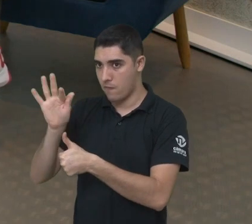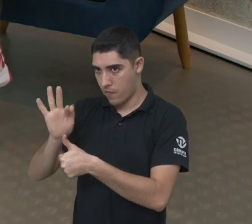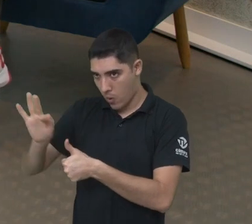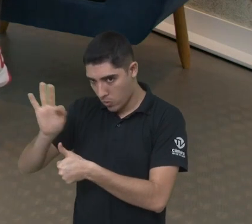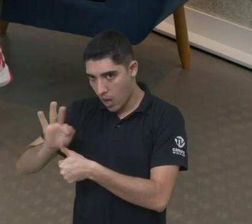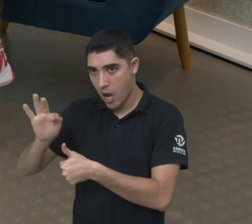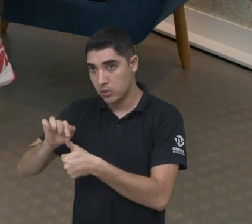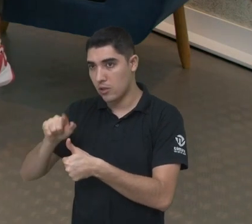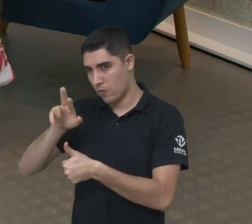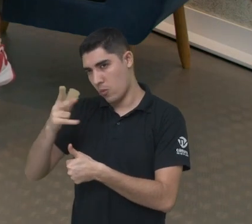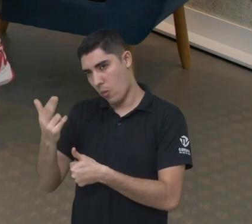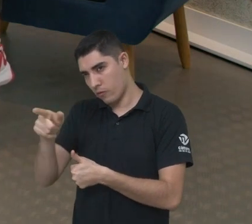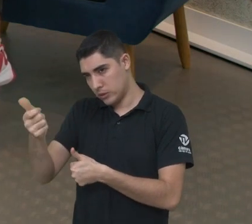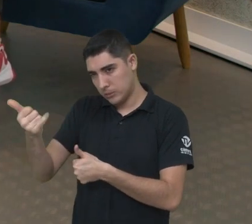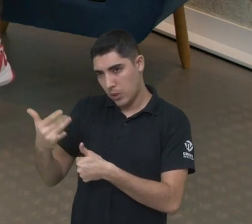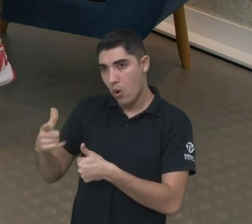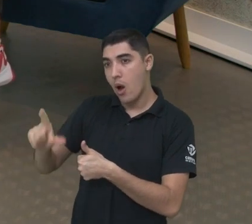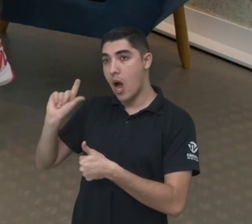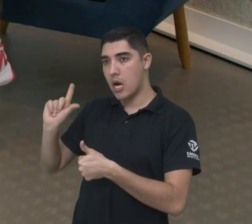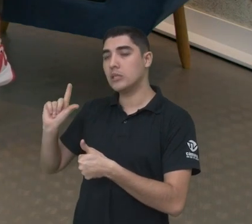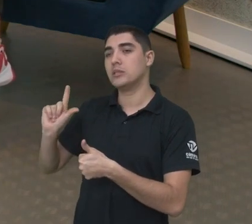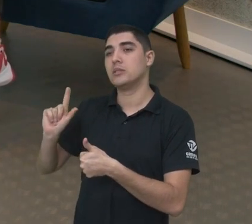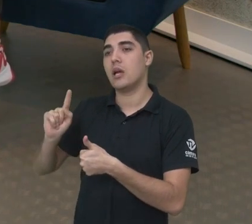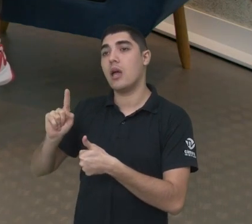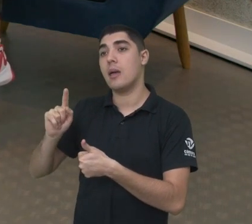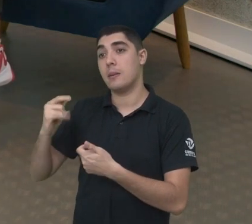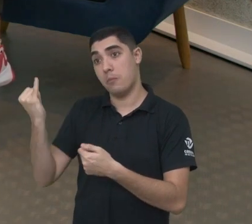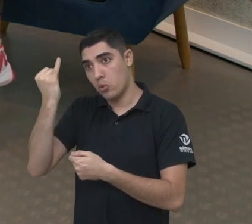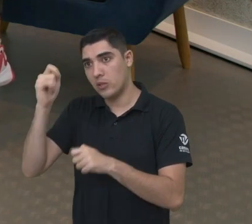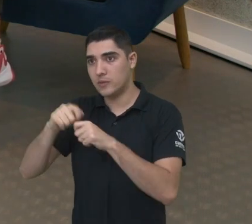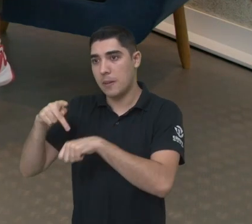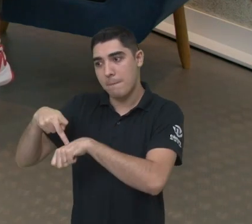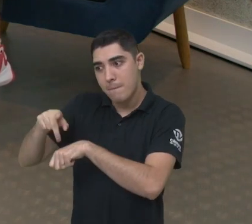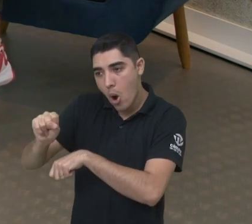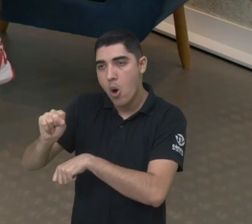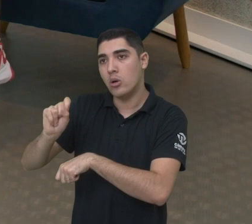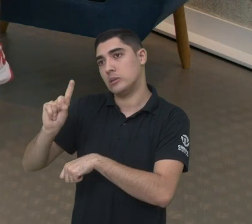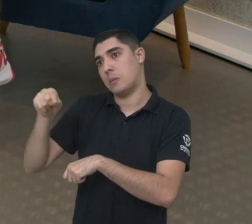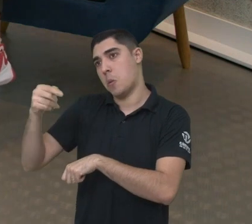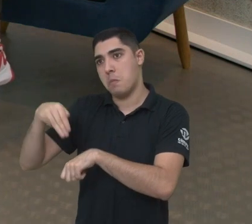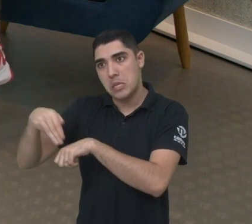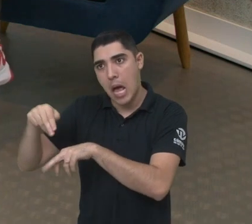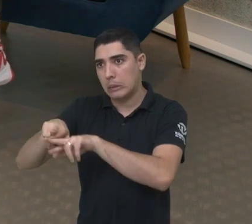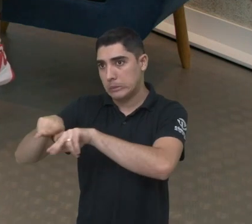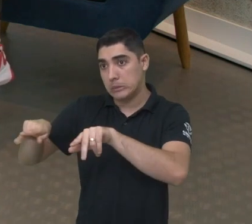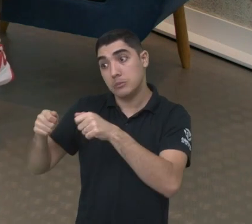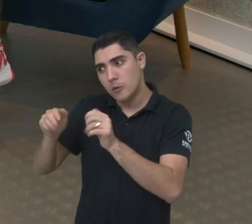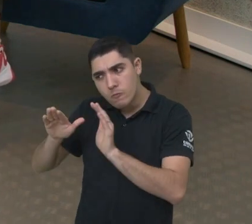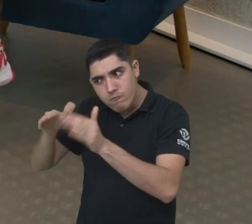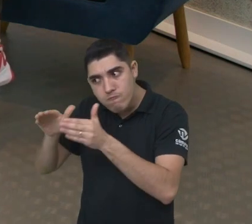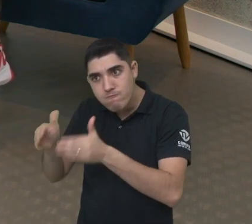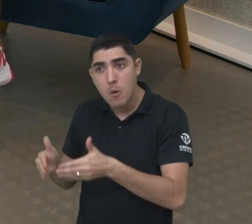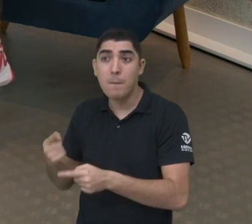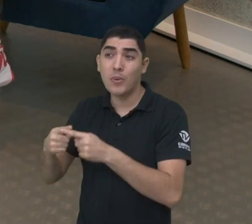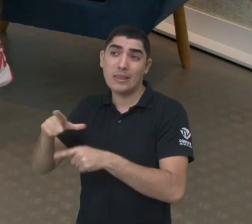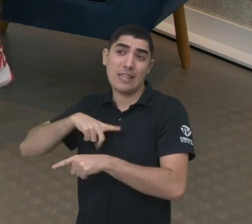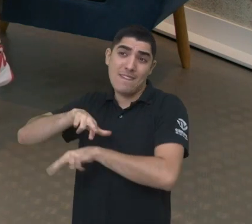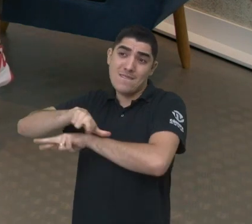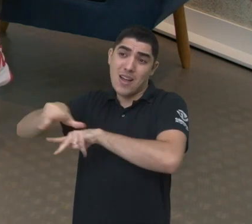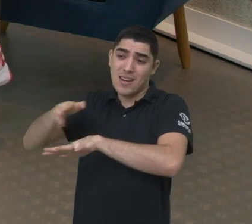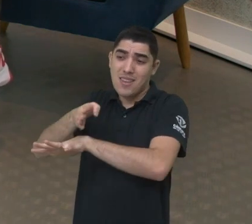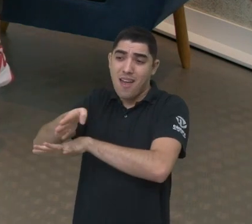uma faculdade. E também, como você falou no outro bloco, é bom fazer pós-graduações, especializar, já que a área é muito abrangente, é